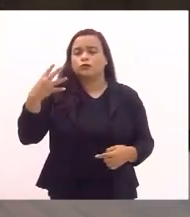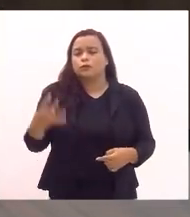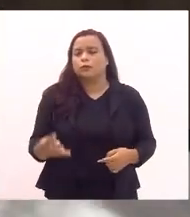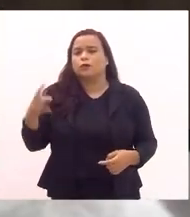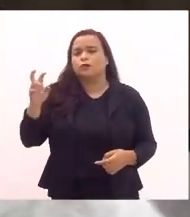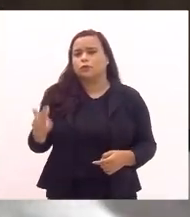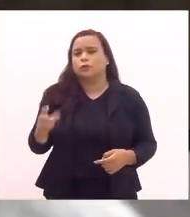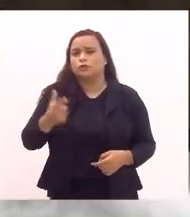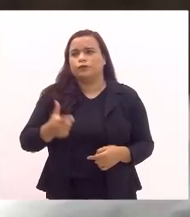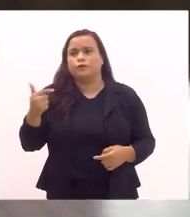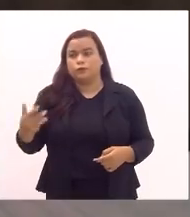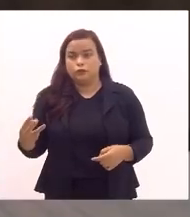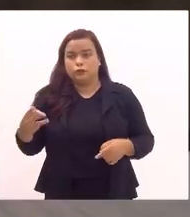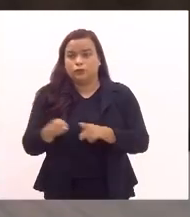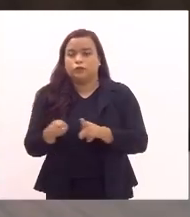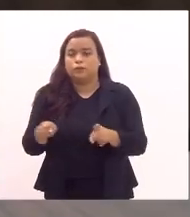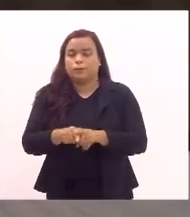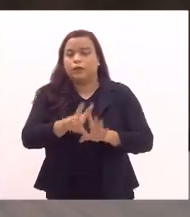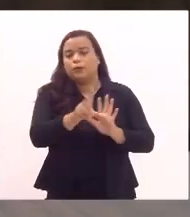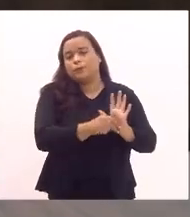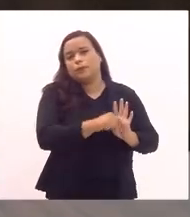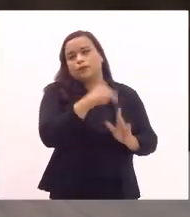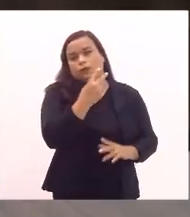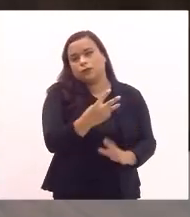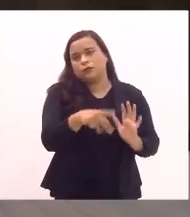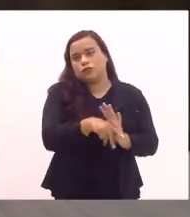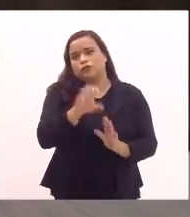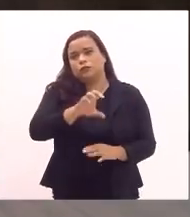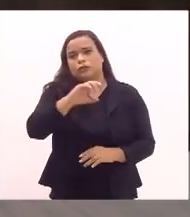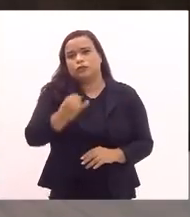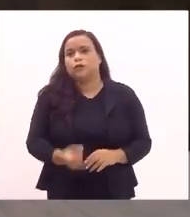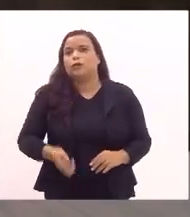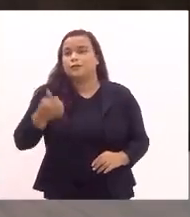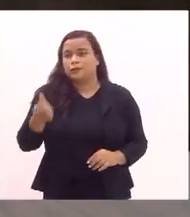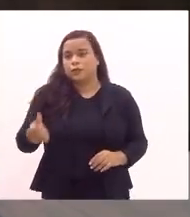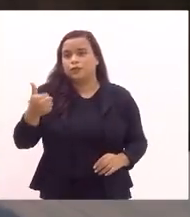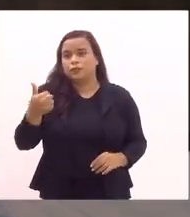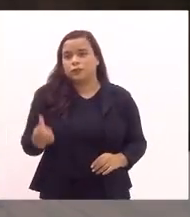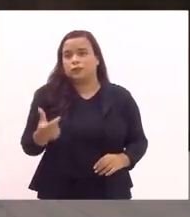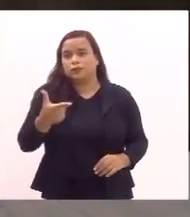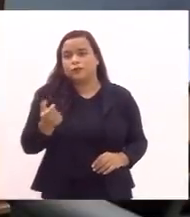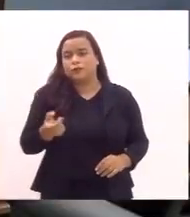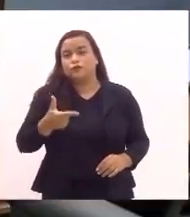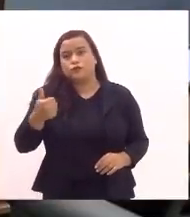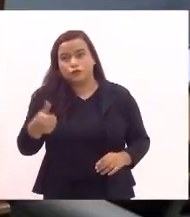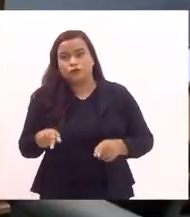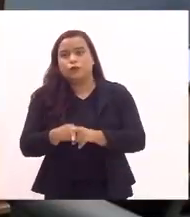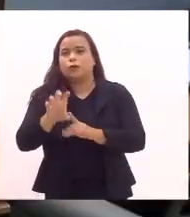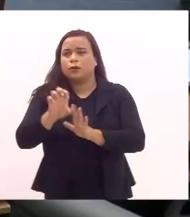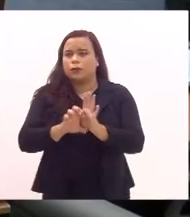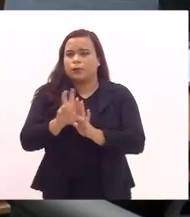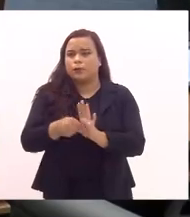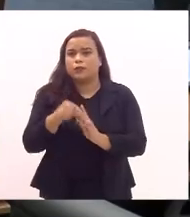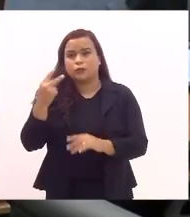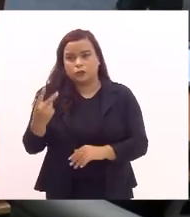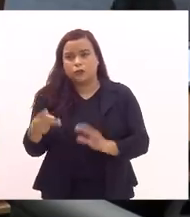23 planeta três scj 61620 21 pela venda dois a ccj